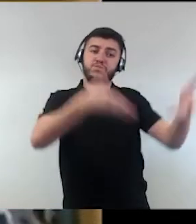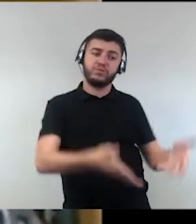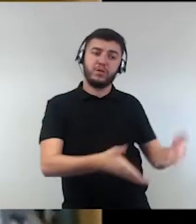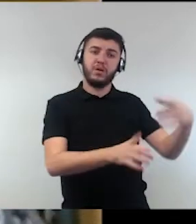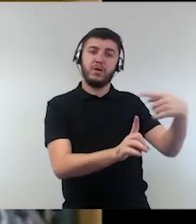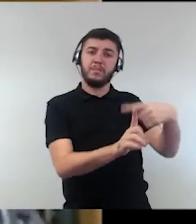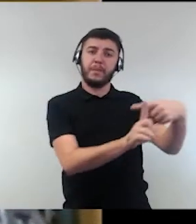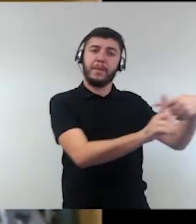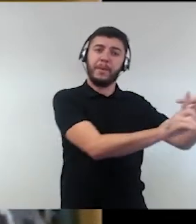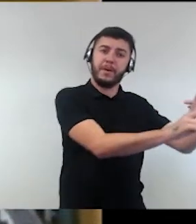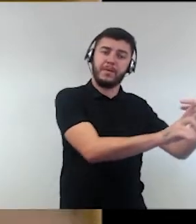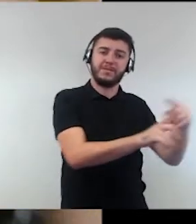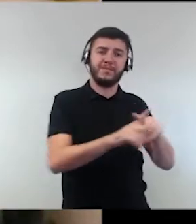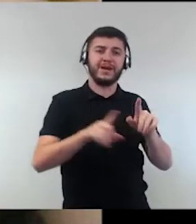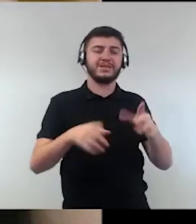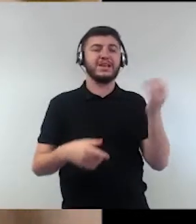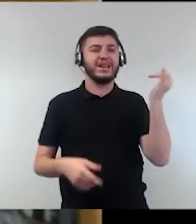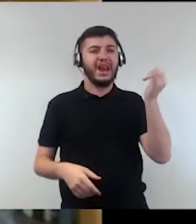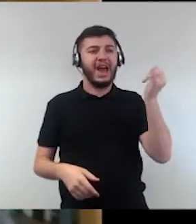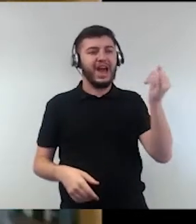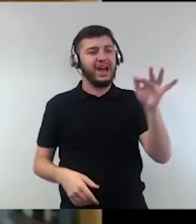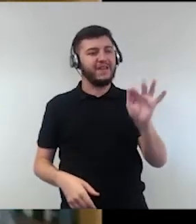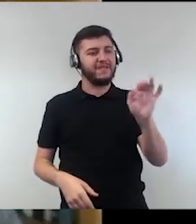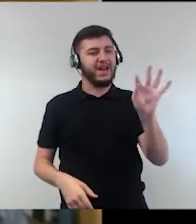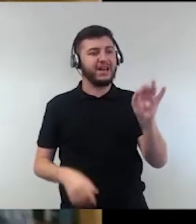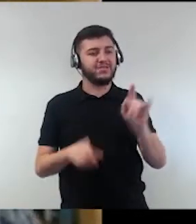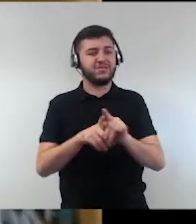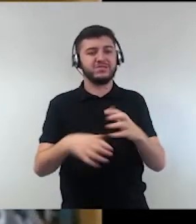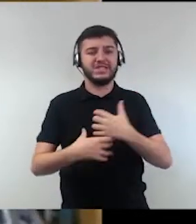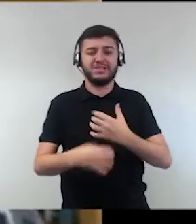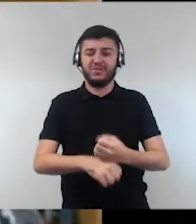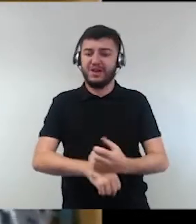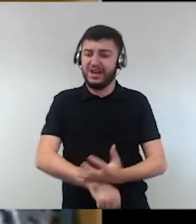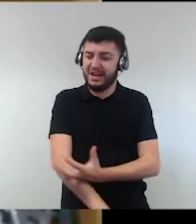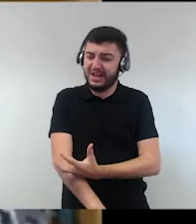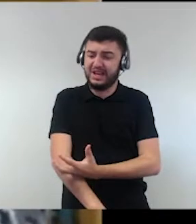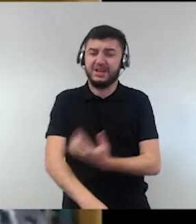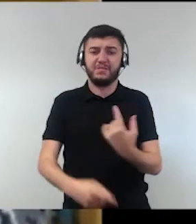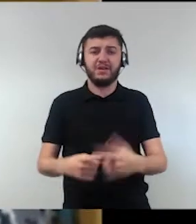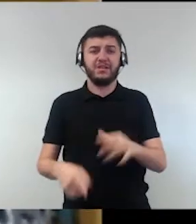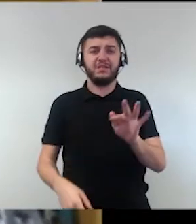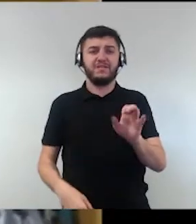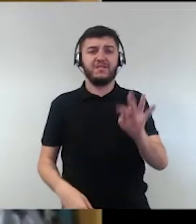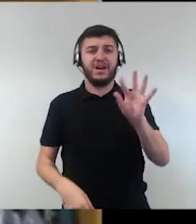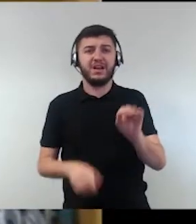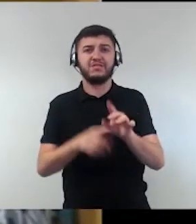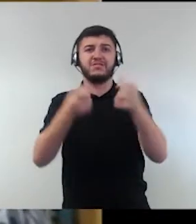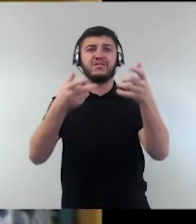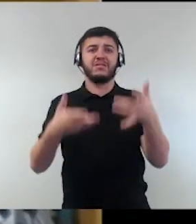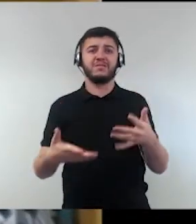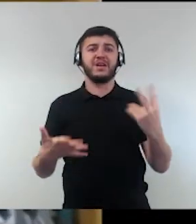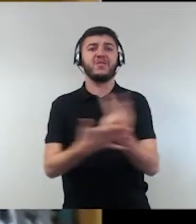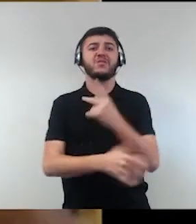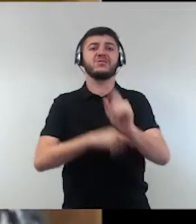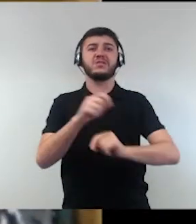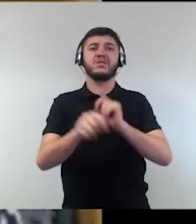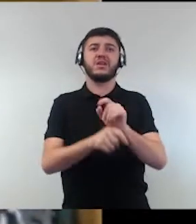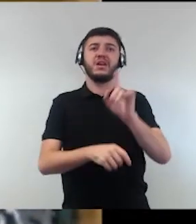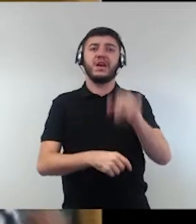esse fato, que eu me emociono todas as vezes que eu lembro disso, mas eles narravam esse fato para mim com